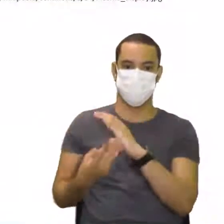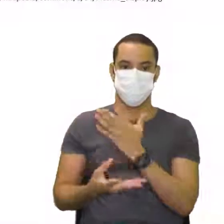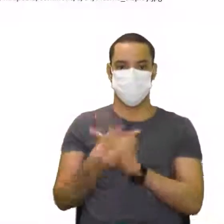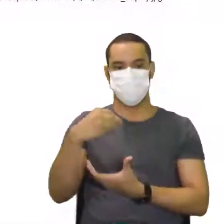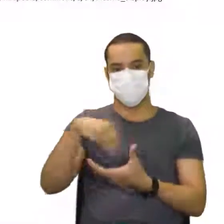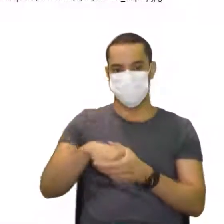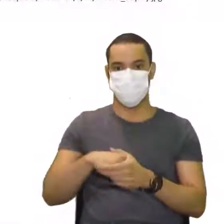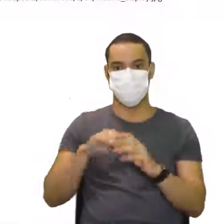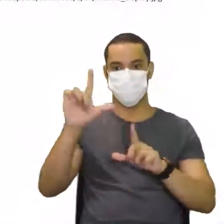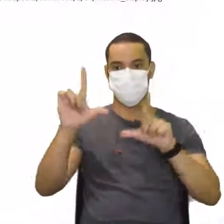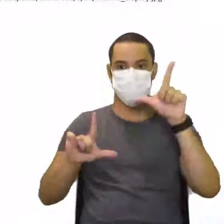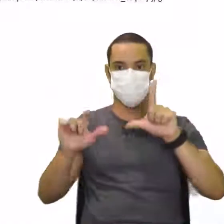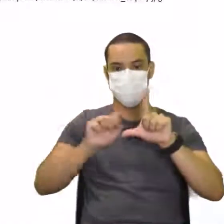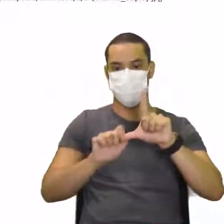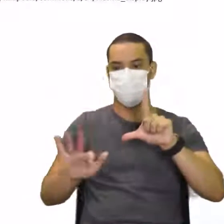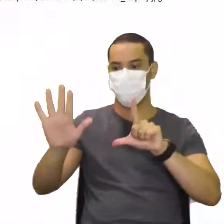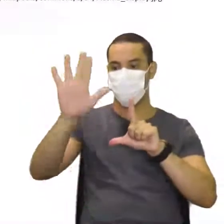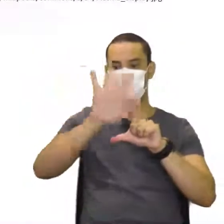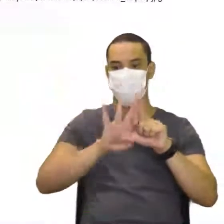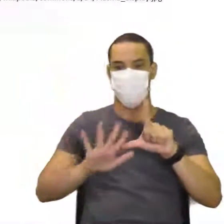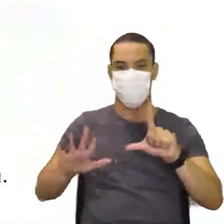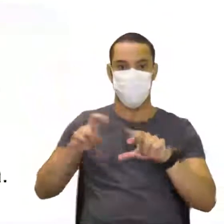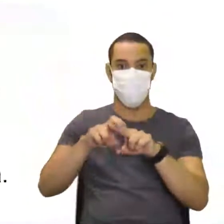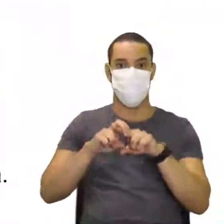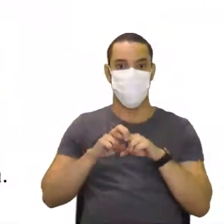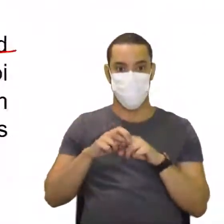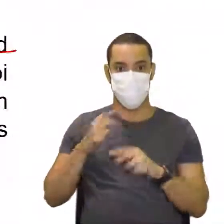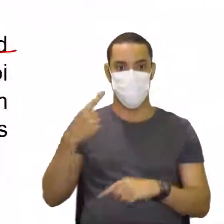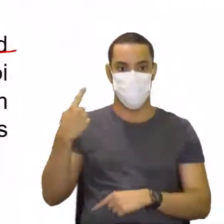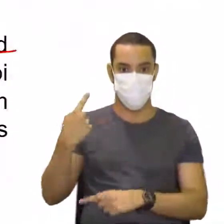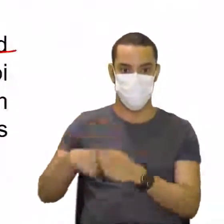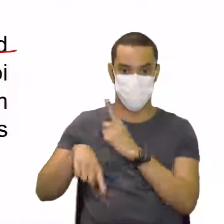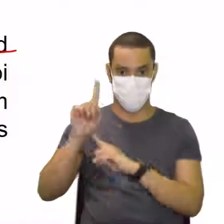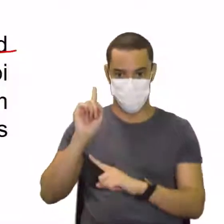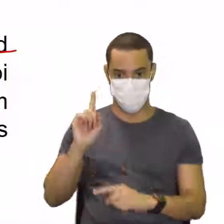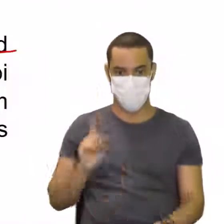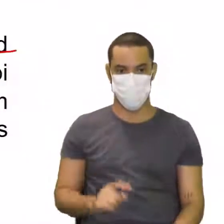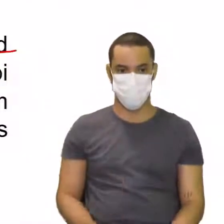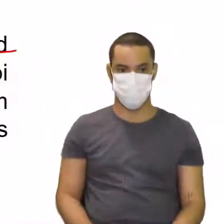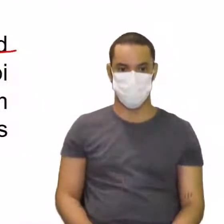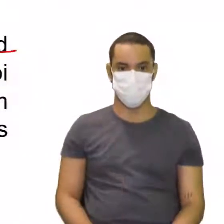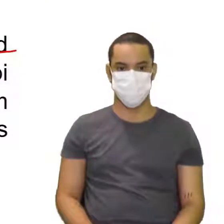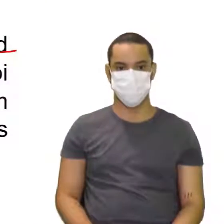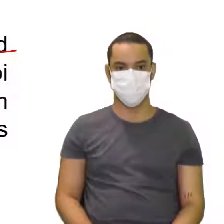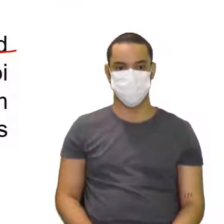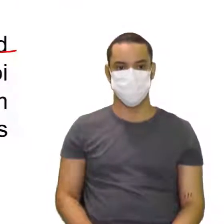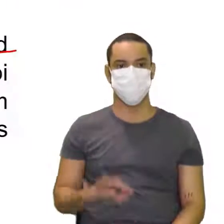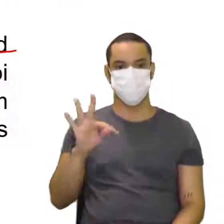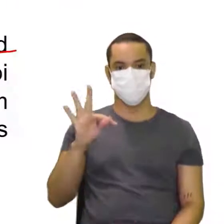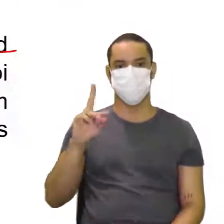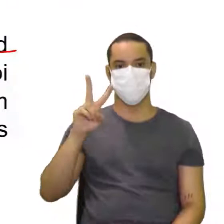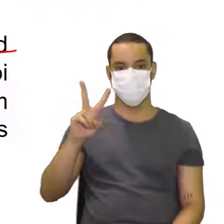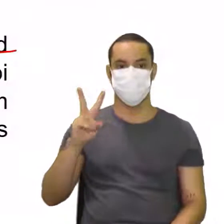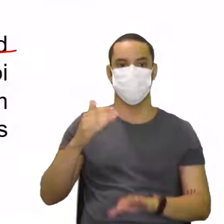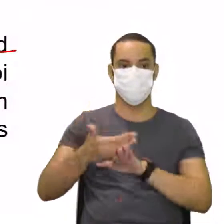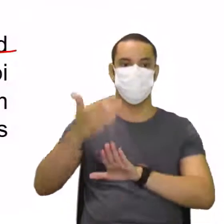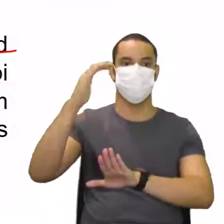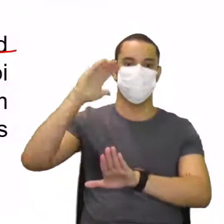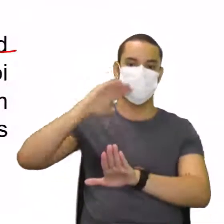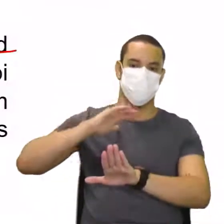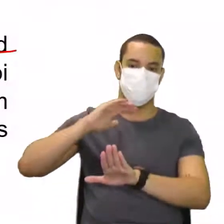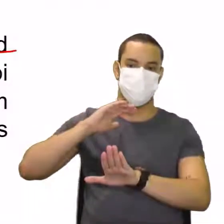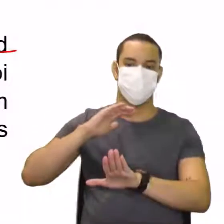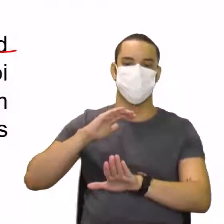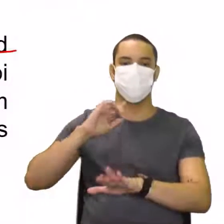ao longo da tela. Então, se a gente for ver aqui a evolução, deixa eu mostrar para vocês, ó. TV com tubos de raios catódicos